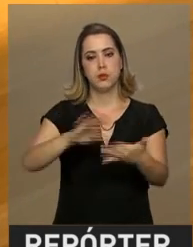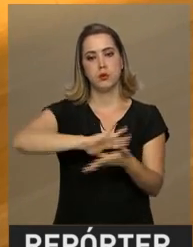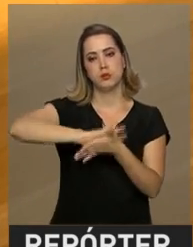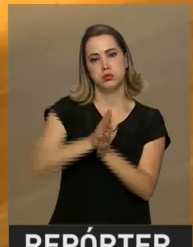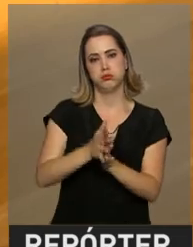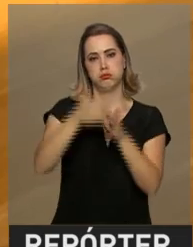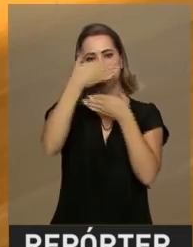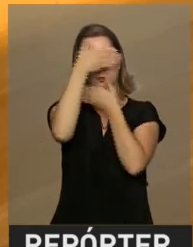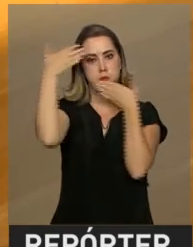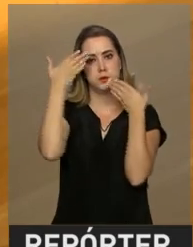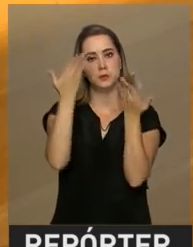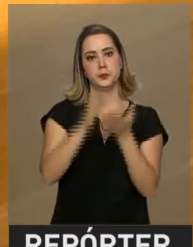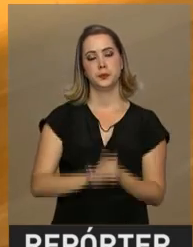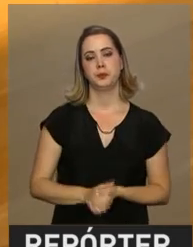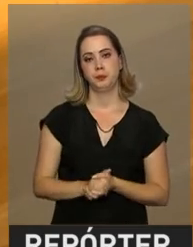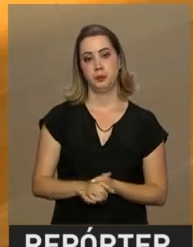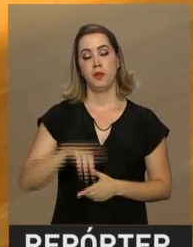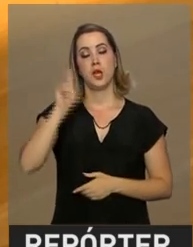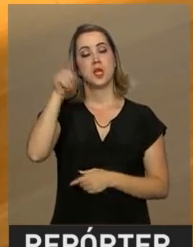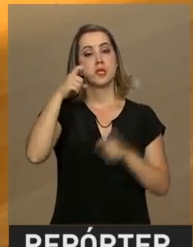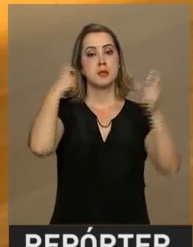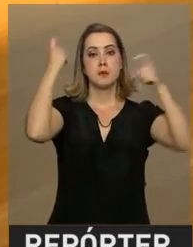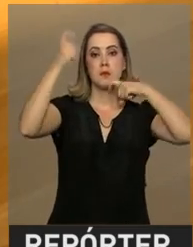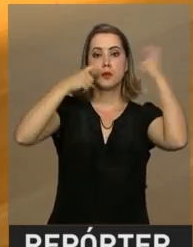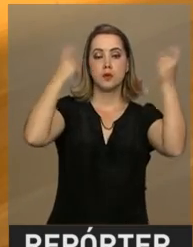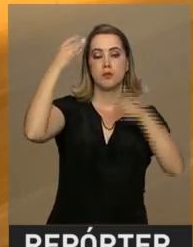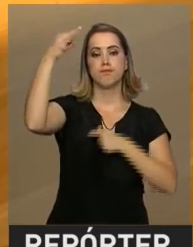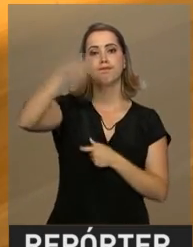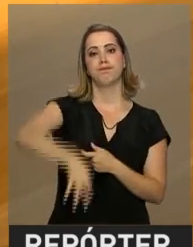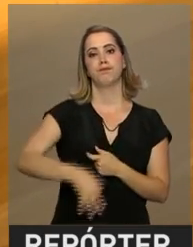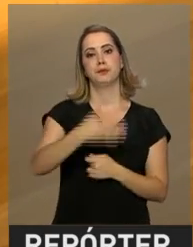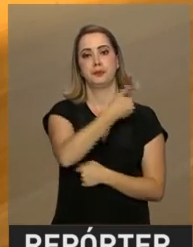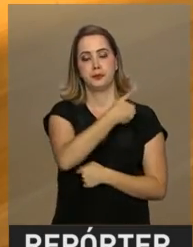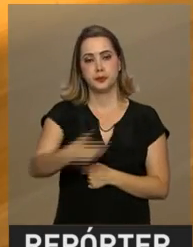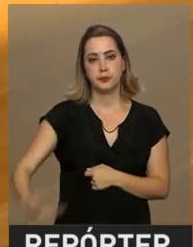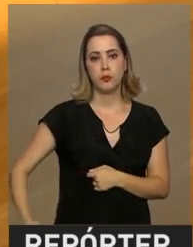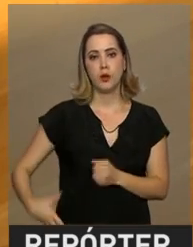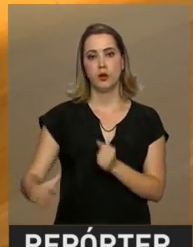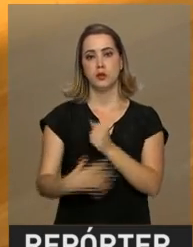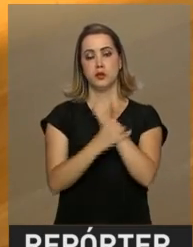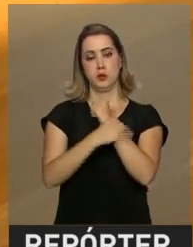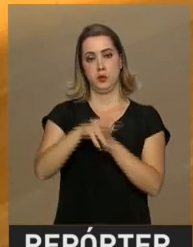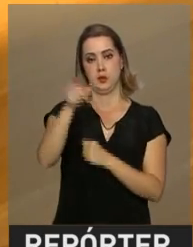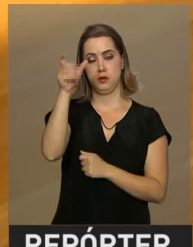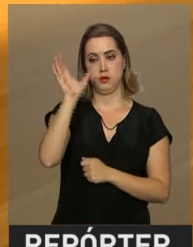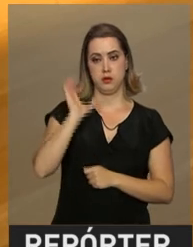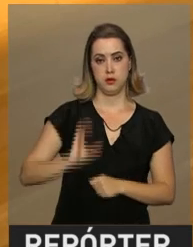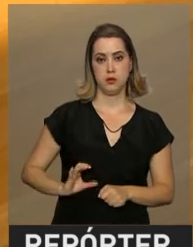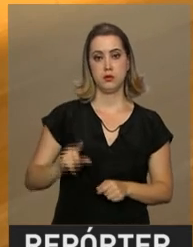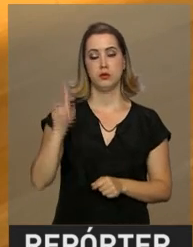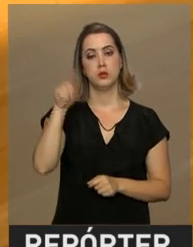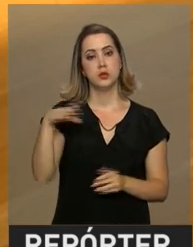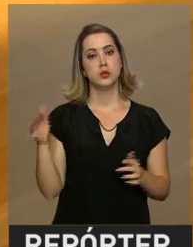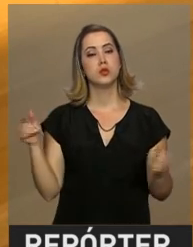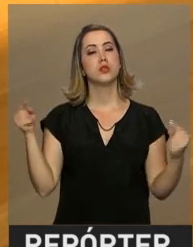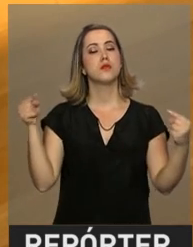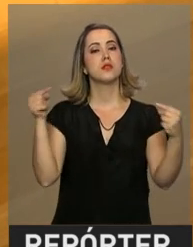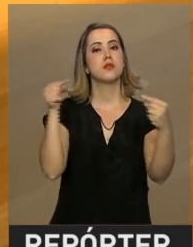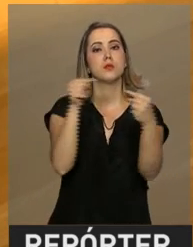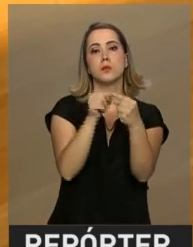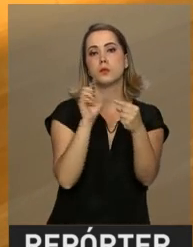extremismo as preocupações legítimas dos governos com a segurança de seus cidadãos devem estar em consonância